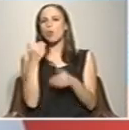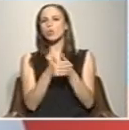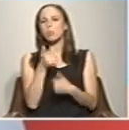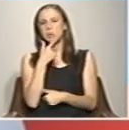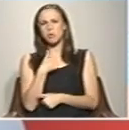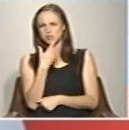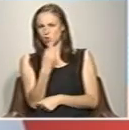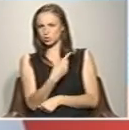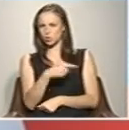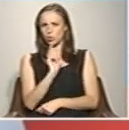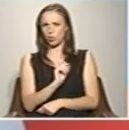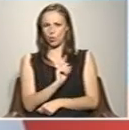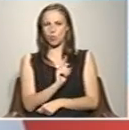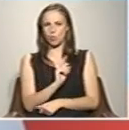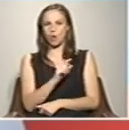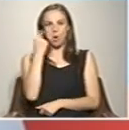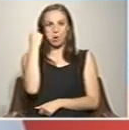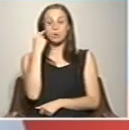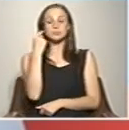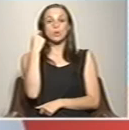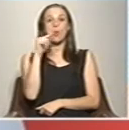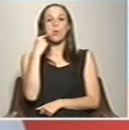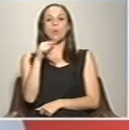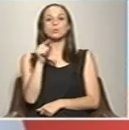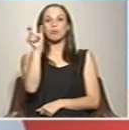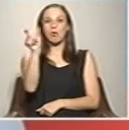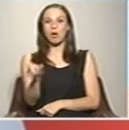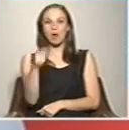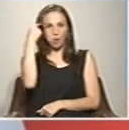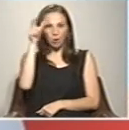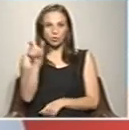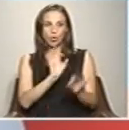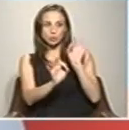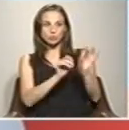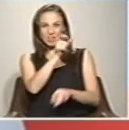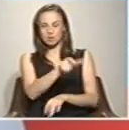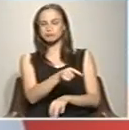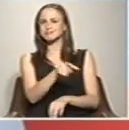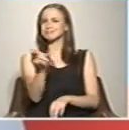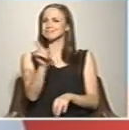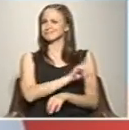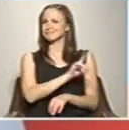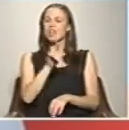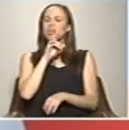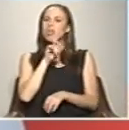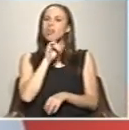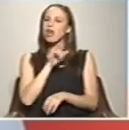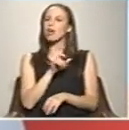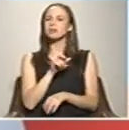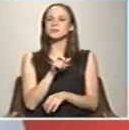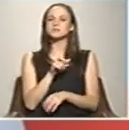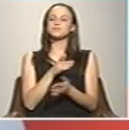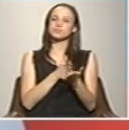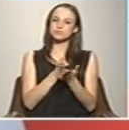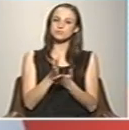não é a única pessoa existente para cuidar daquela pessoa, não é aquele cuidador, que há outras formas, de facto, que ele consiga ter um